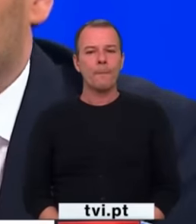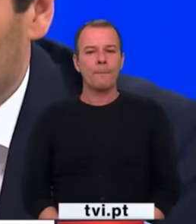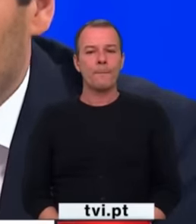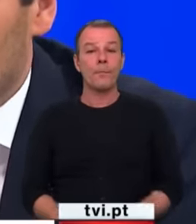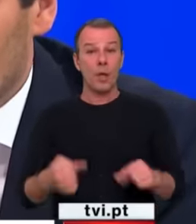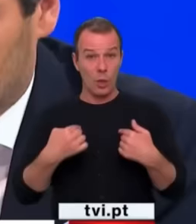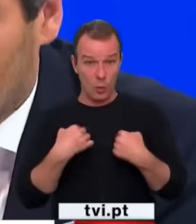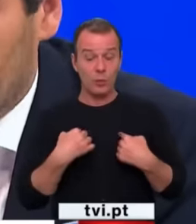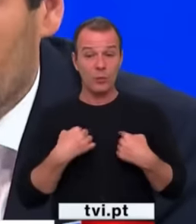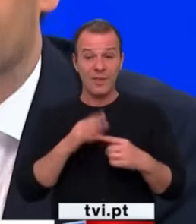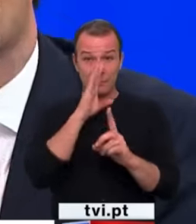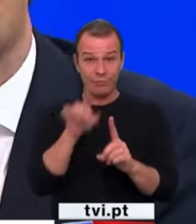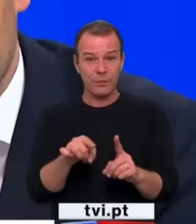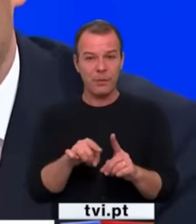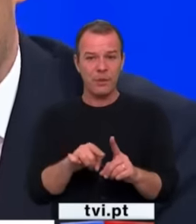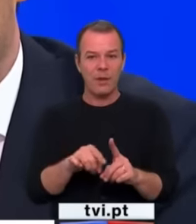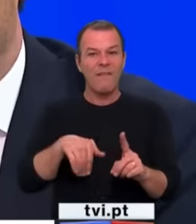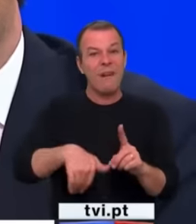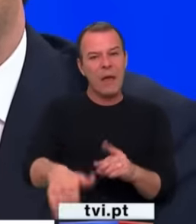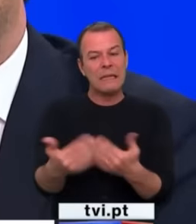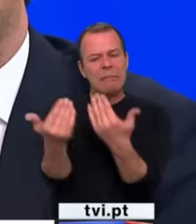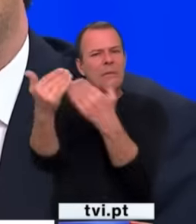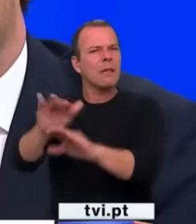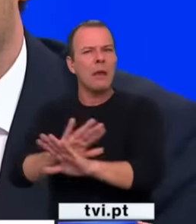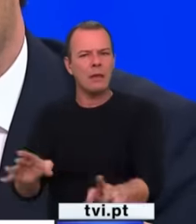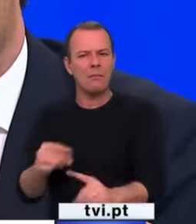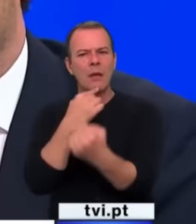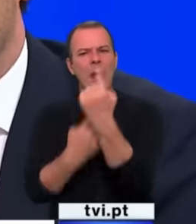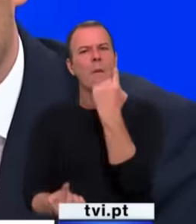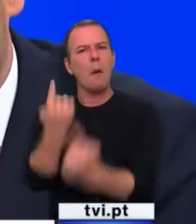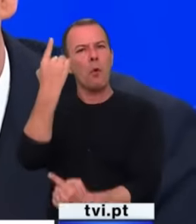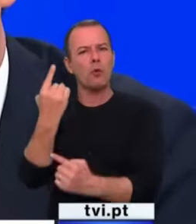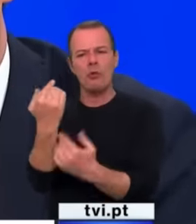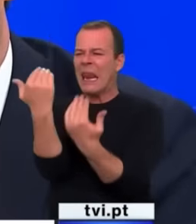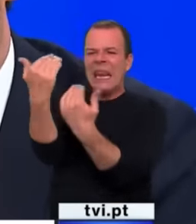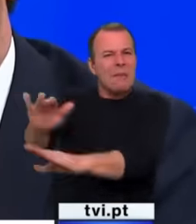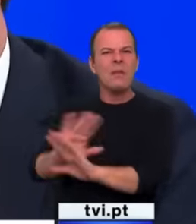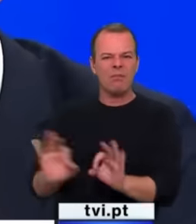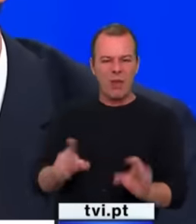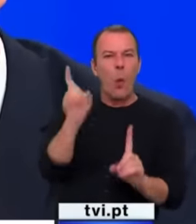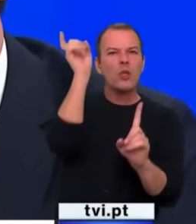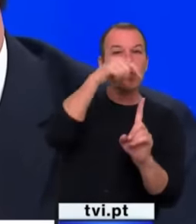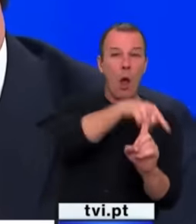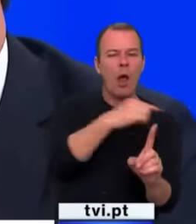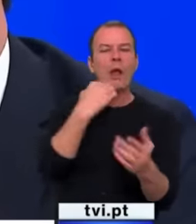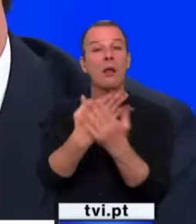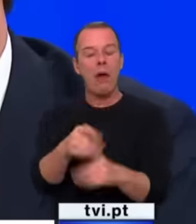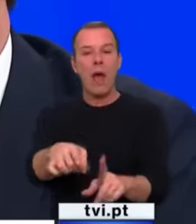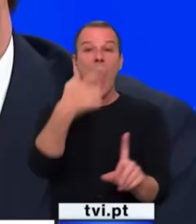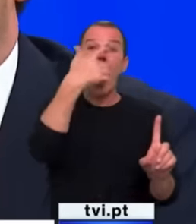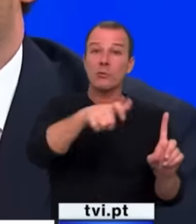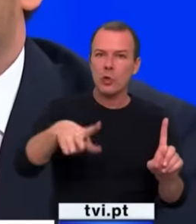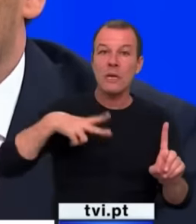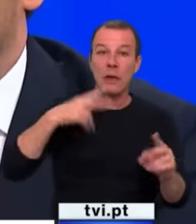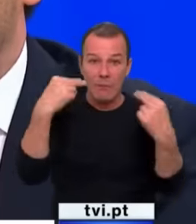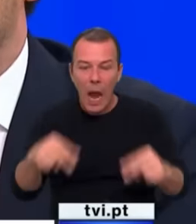Para concluir, eu, se puder, vou mesmo limitar a hipótese de recursos abusivos, como estes que José Sócrates fez, para garantir aos cidadãos que estão em casa que a